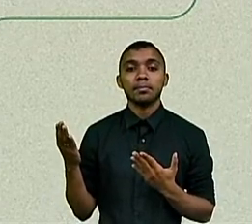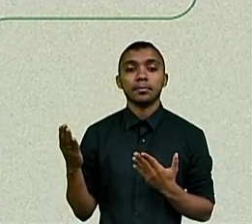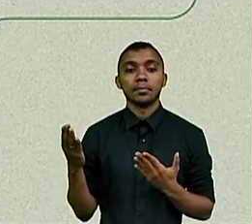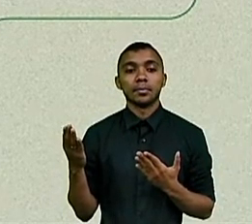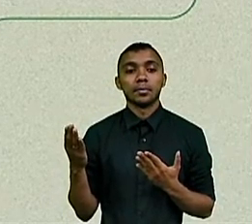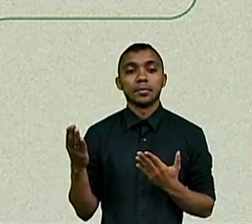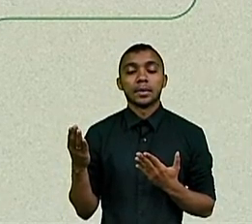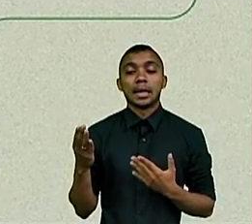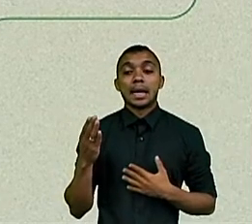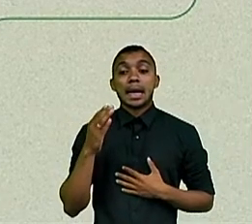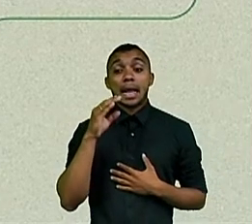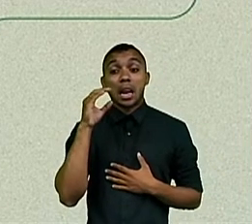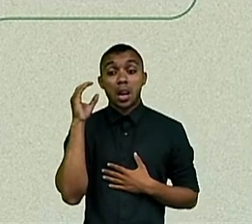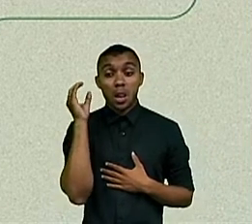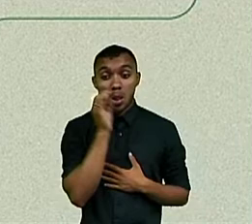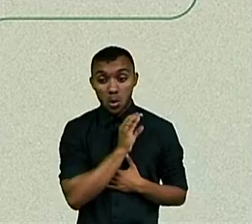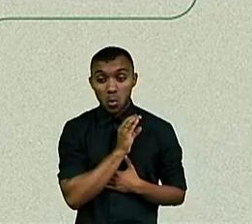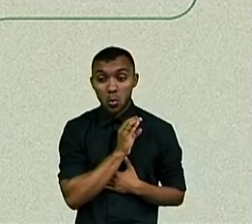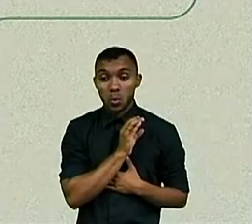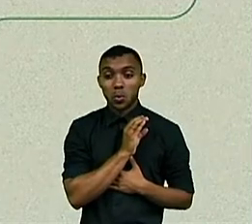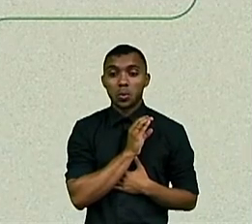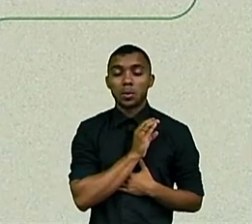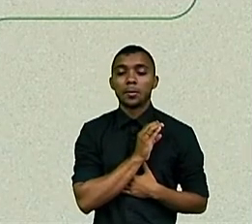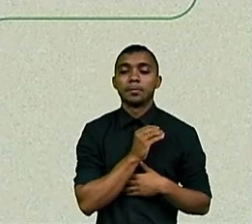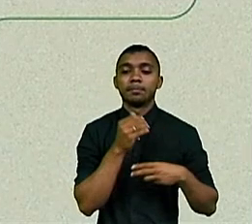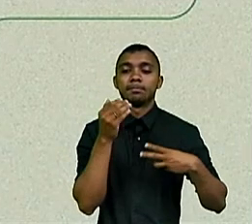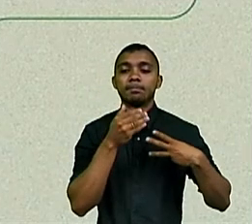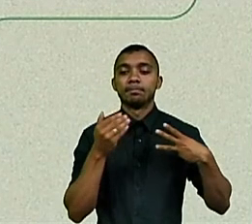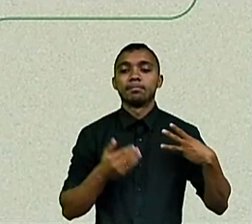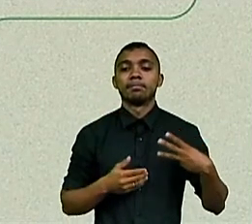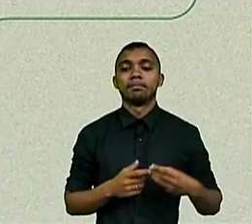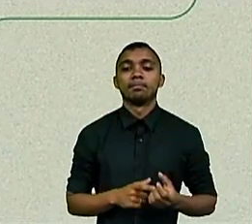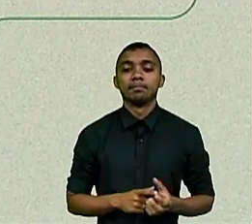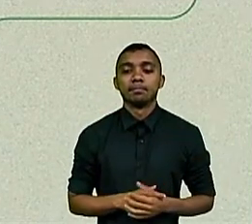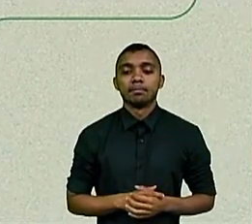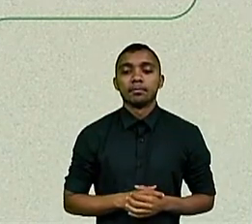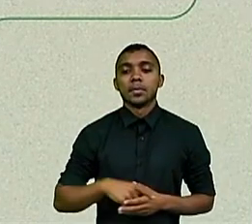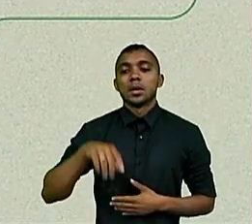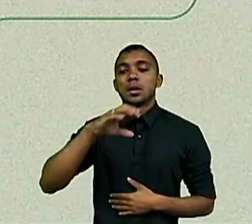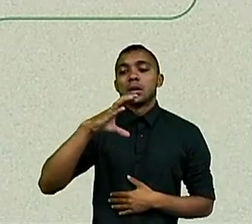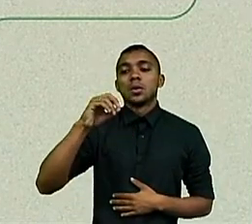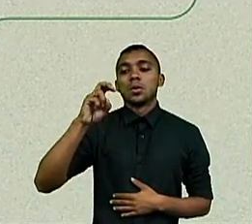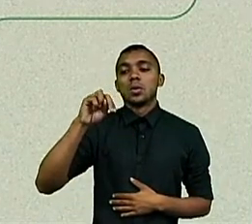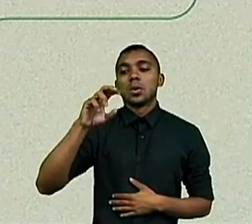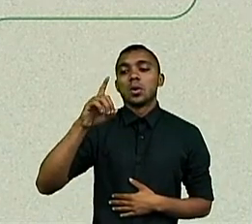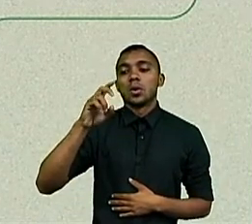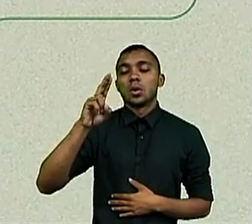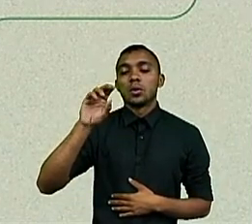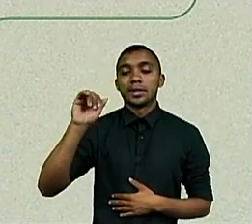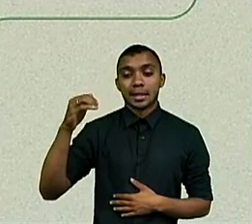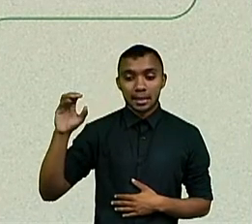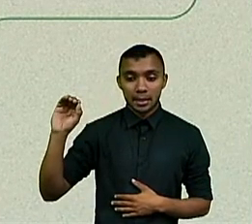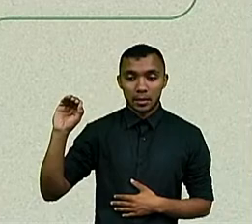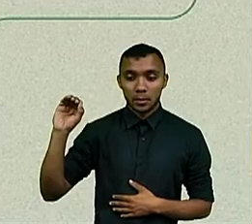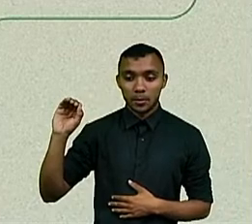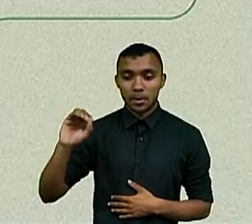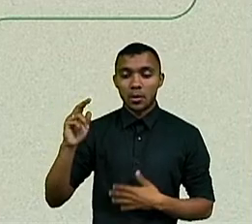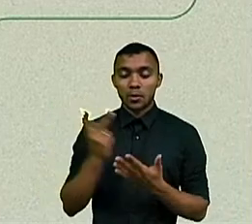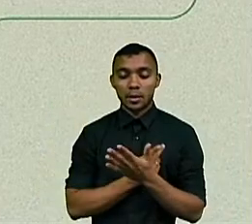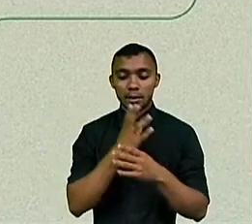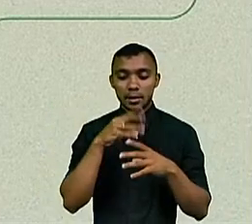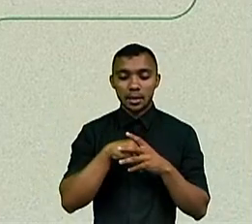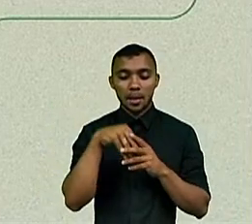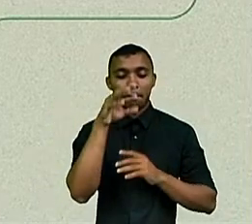transmissão de calor nós temos a condução que acontece de partícula